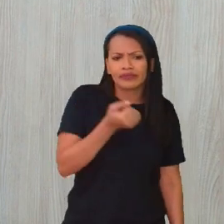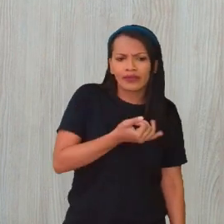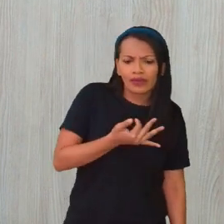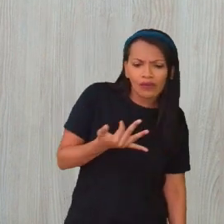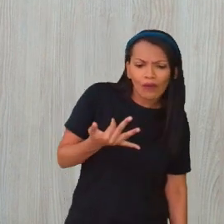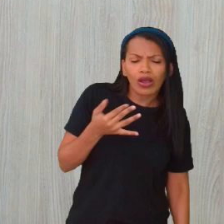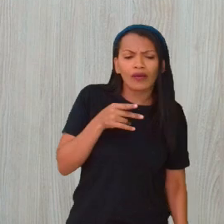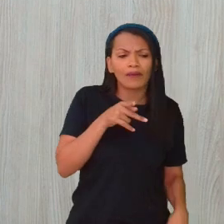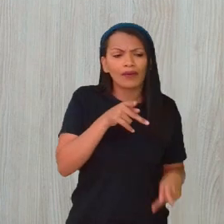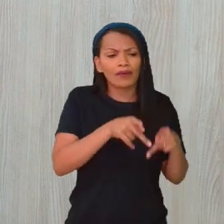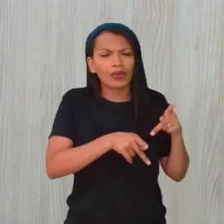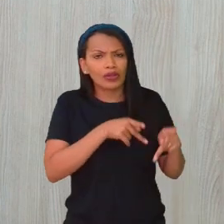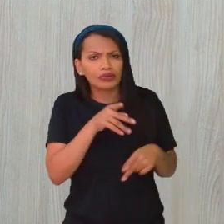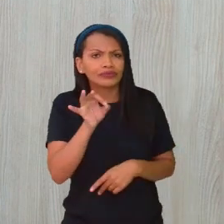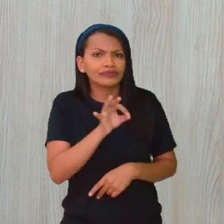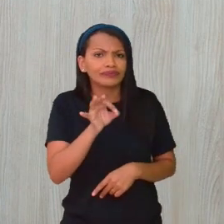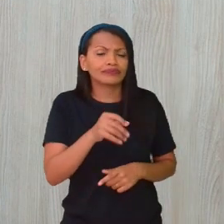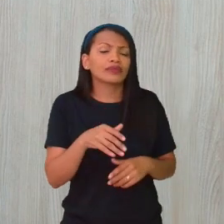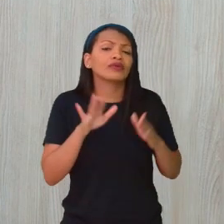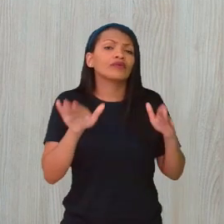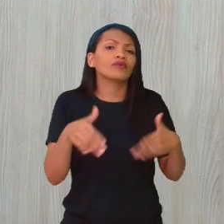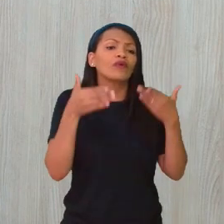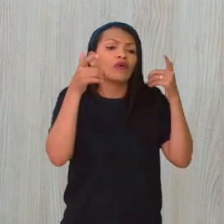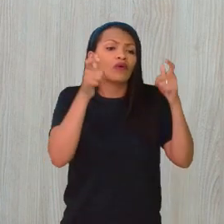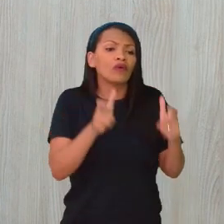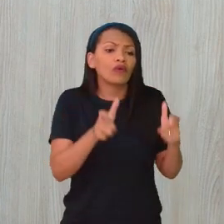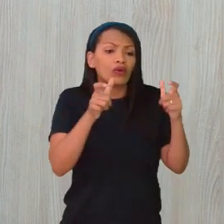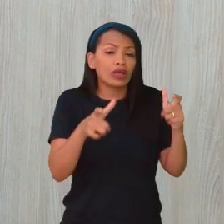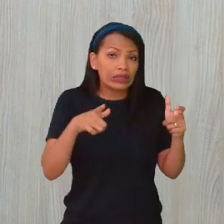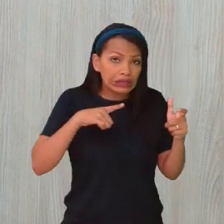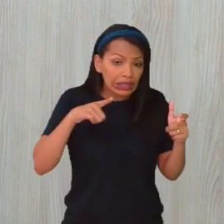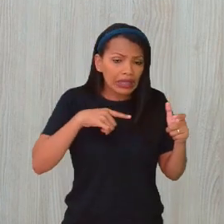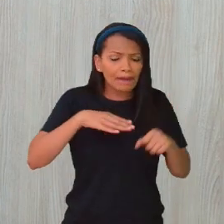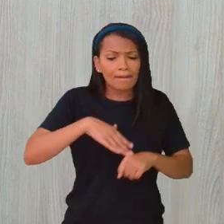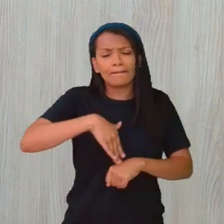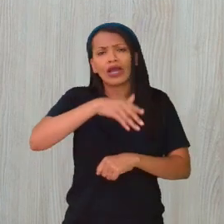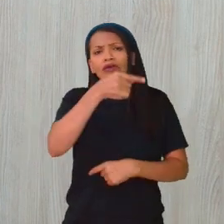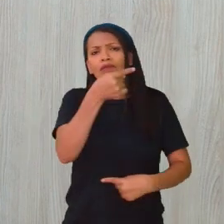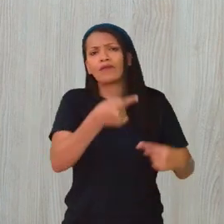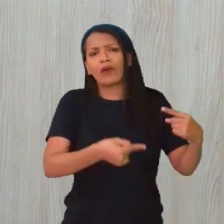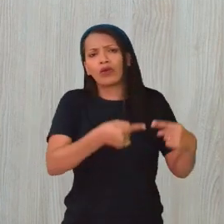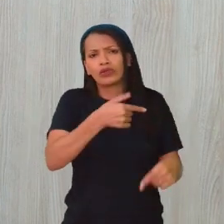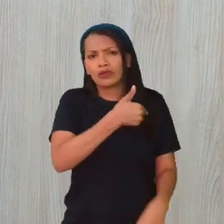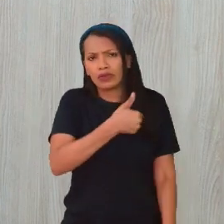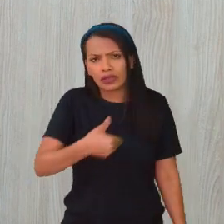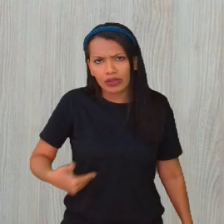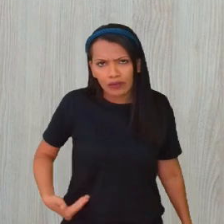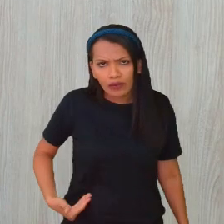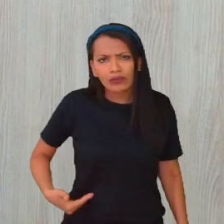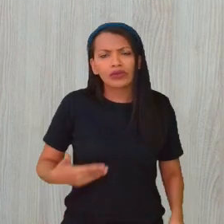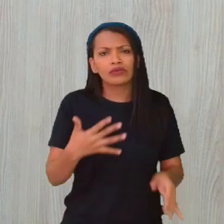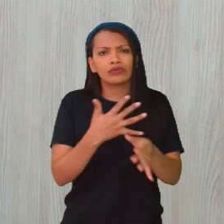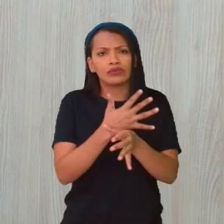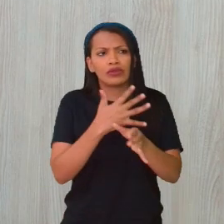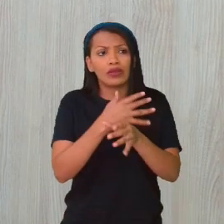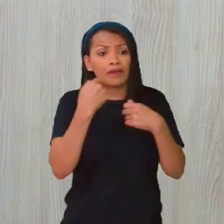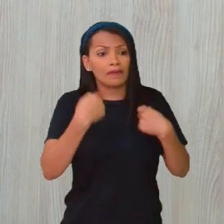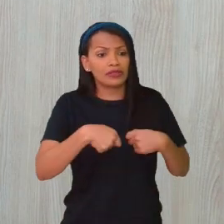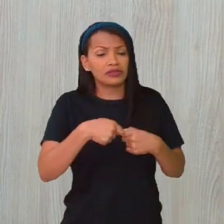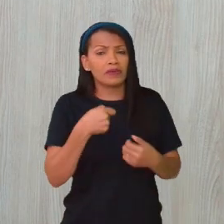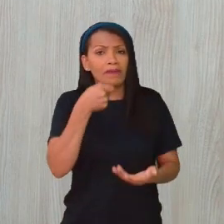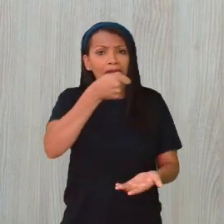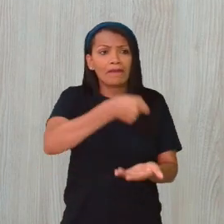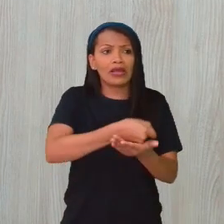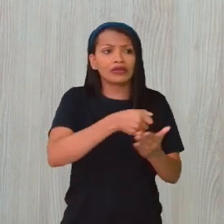da população, qual local a gente está precisando de ter mais políticas públicas para mobilidade urbana. precisa ali investir